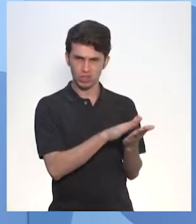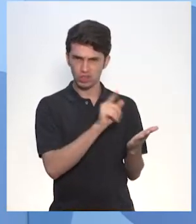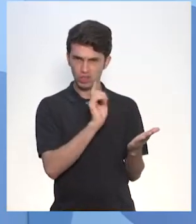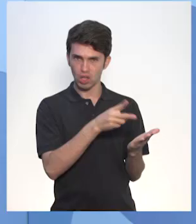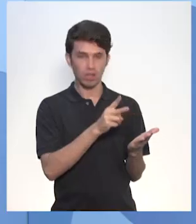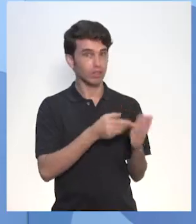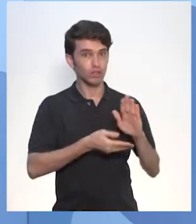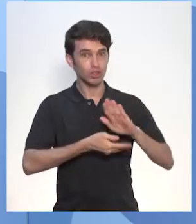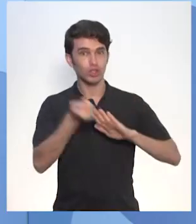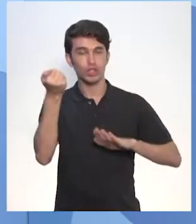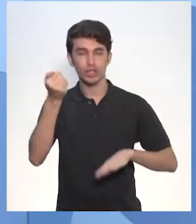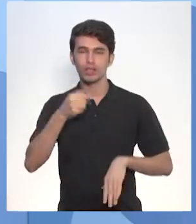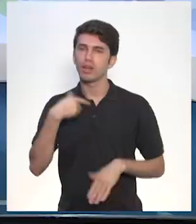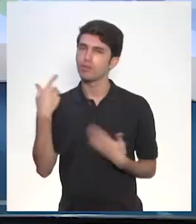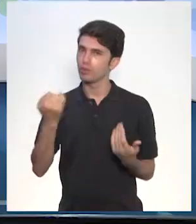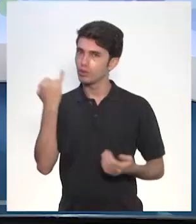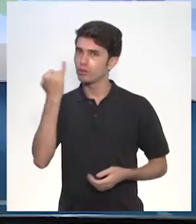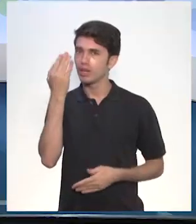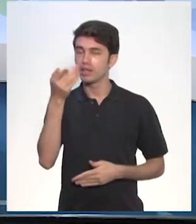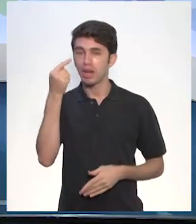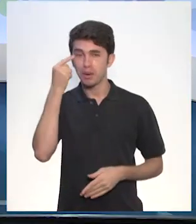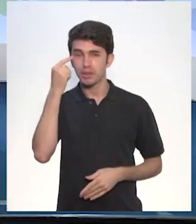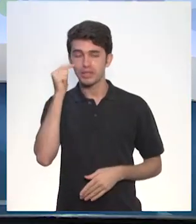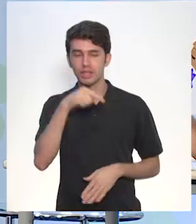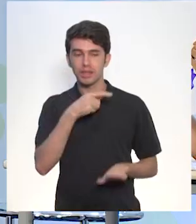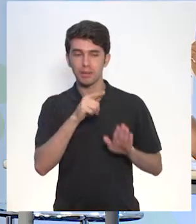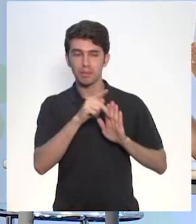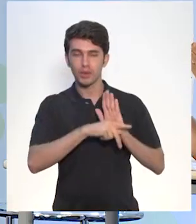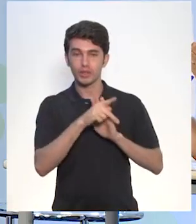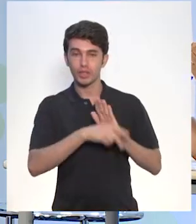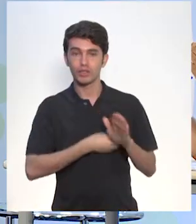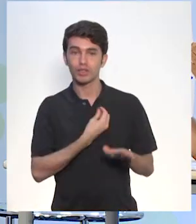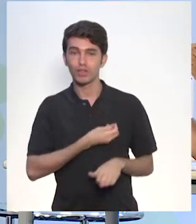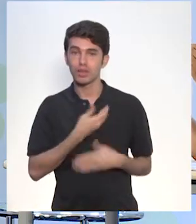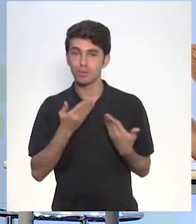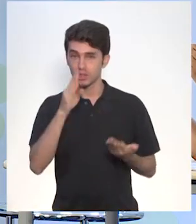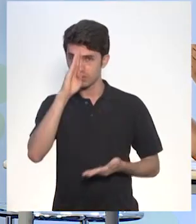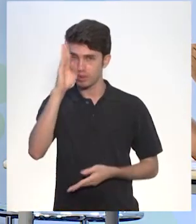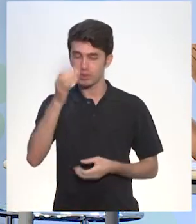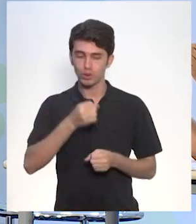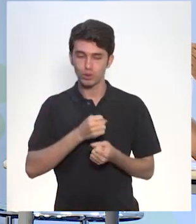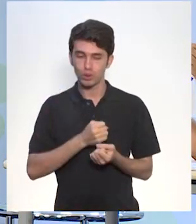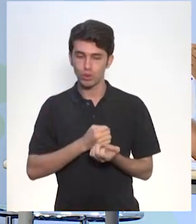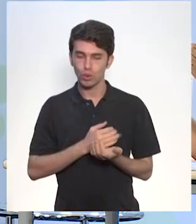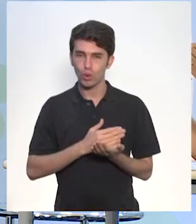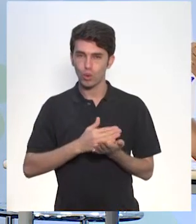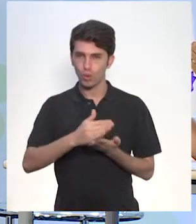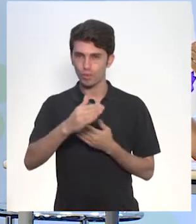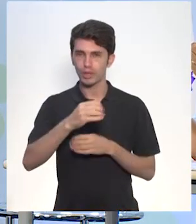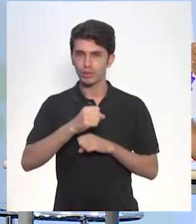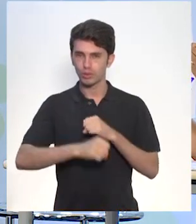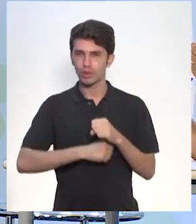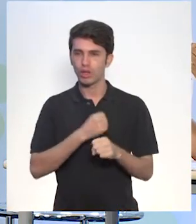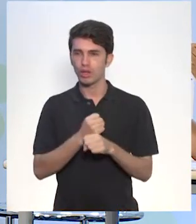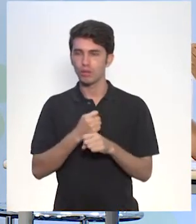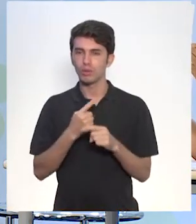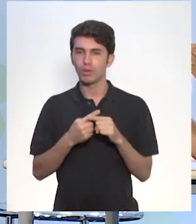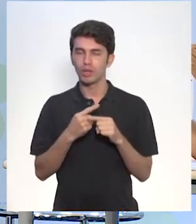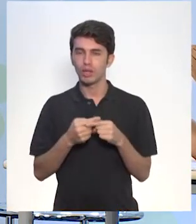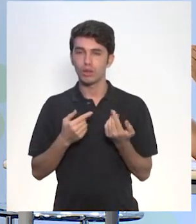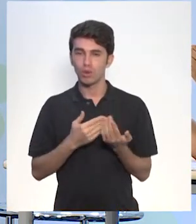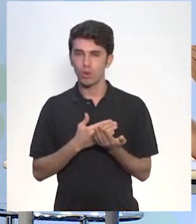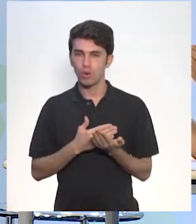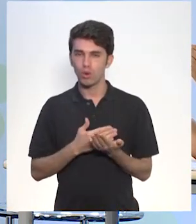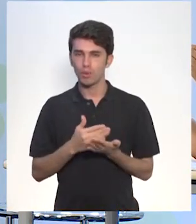a gente pensar em projetos de vida, principalmente no começo do ano, não é, Duda? No começo do ano, a gente não faz aquelas listinhas do que a gente quer